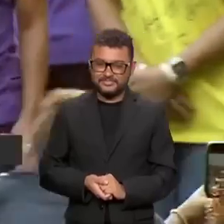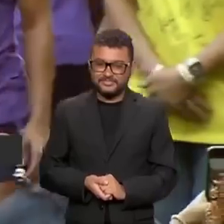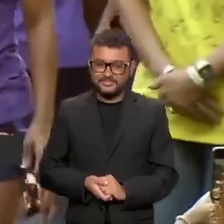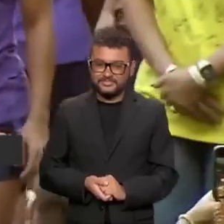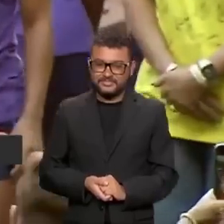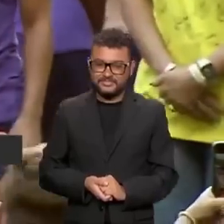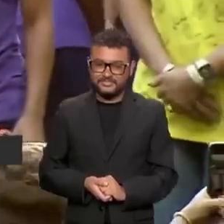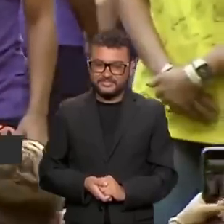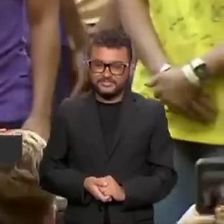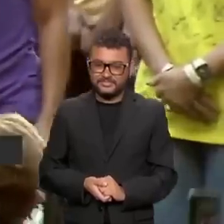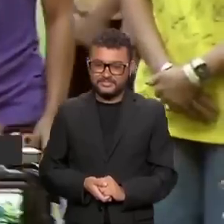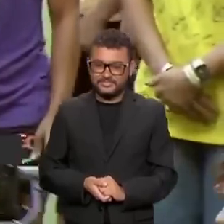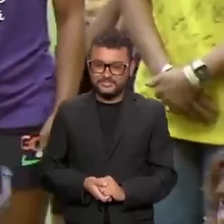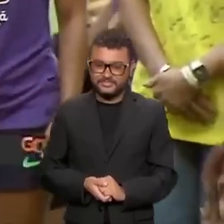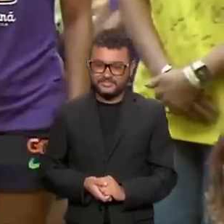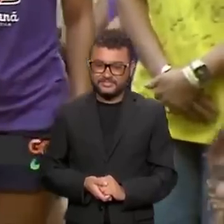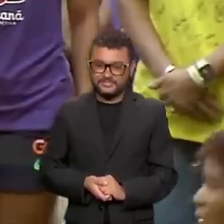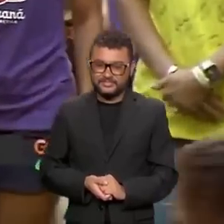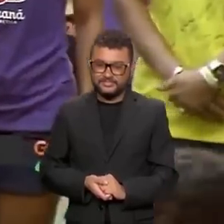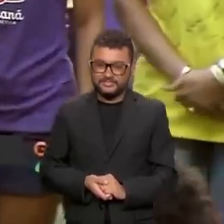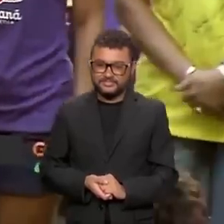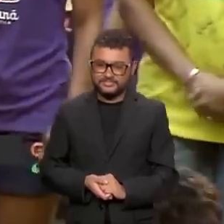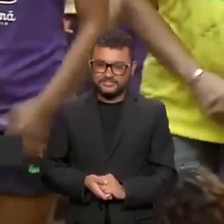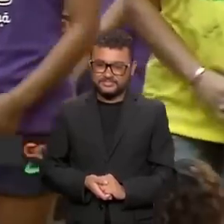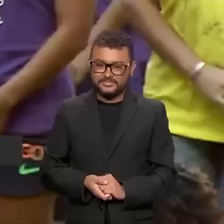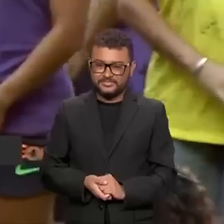abre! A frente! A frente aí, pô! Abre aí! A frente!